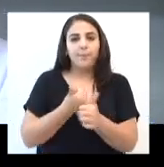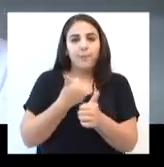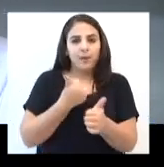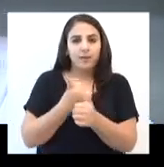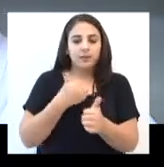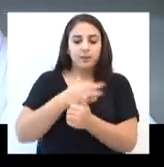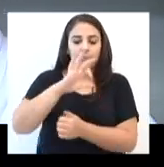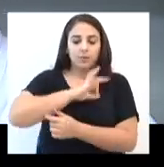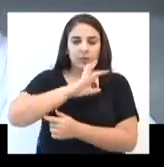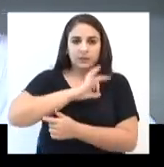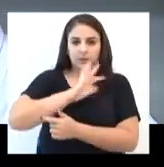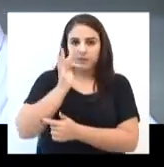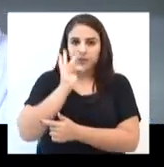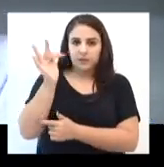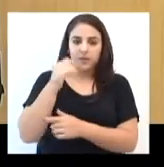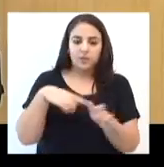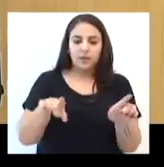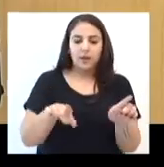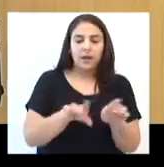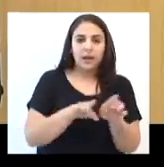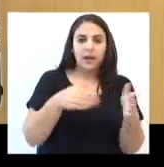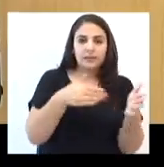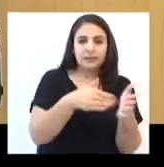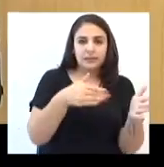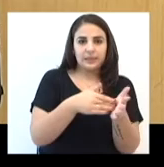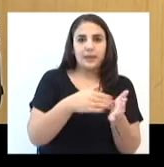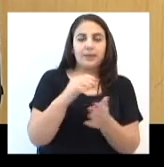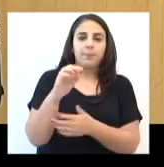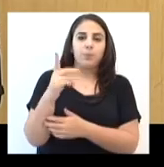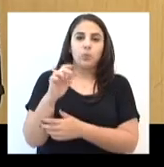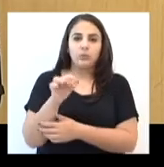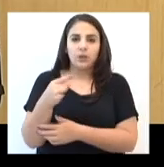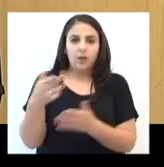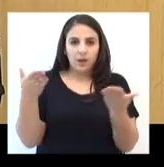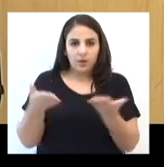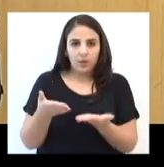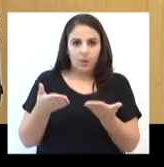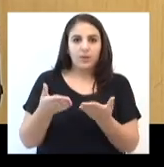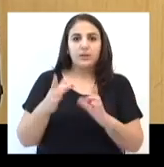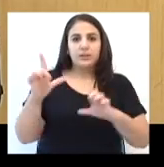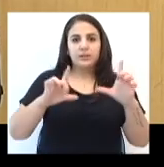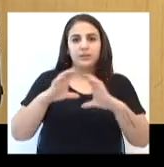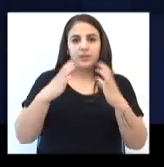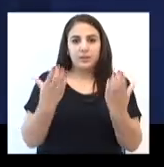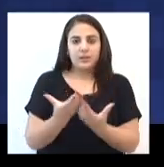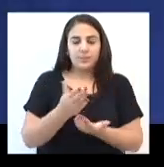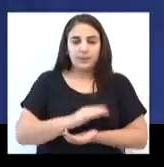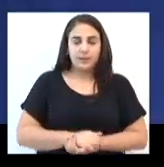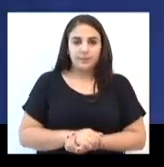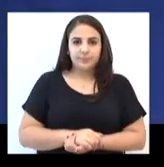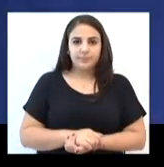o trevo de acesso a Pontão. É a partir de agora no canal da comunidade.